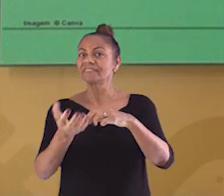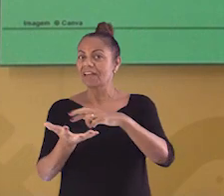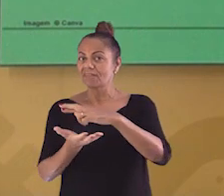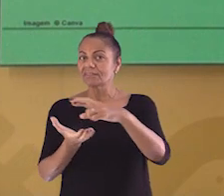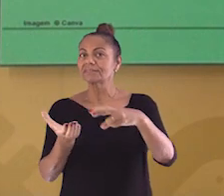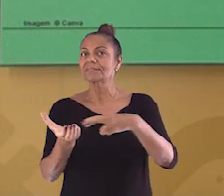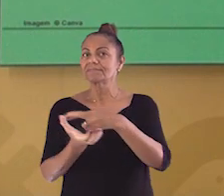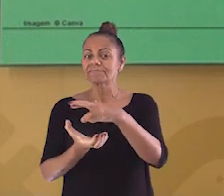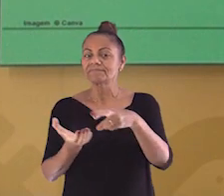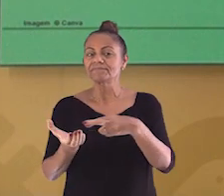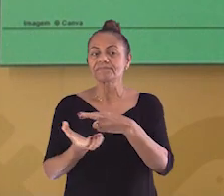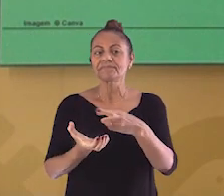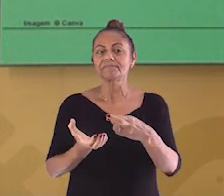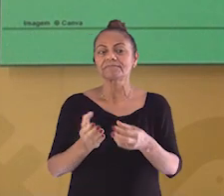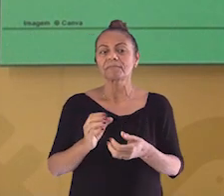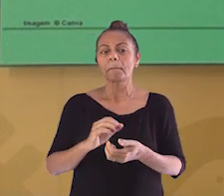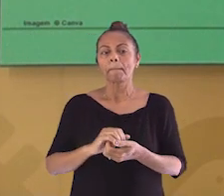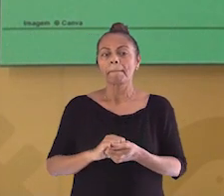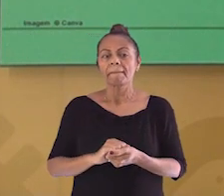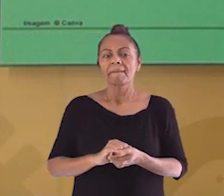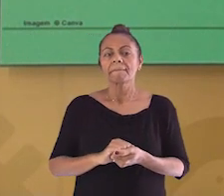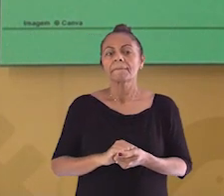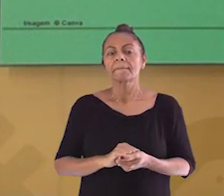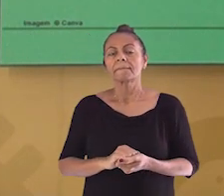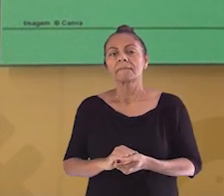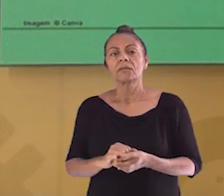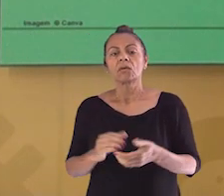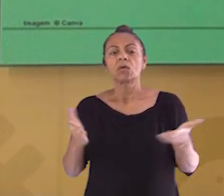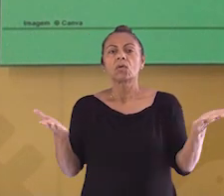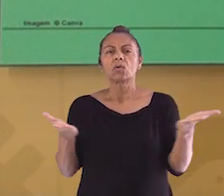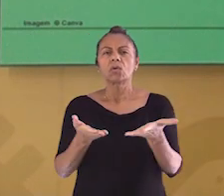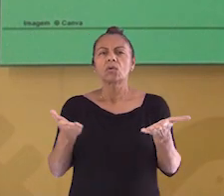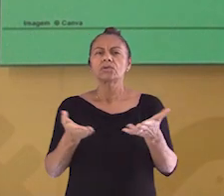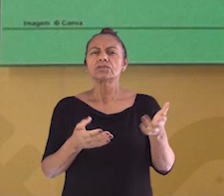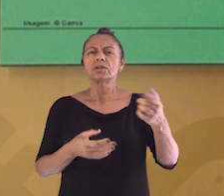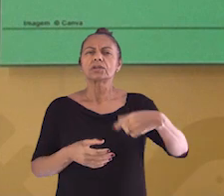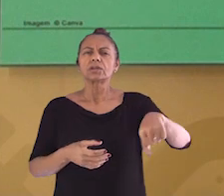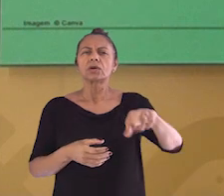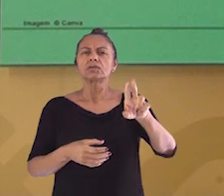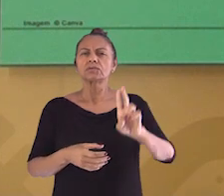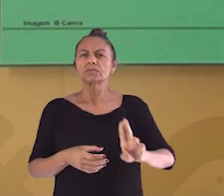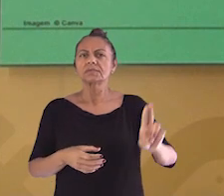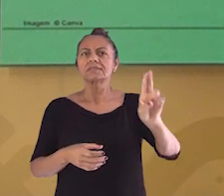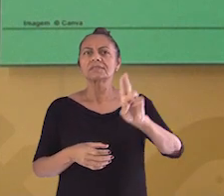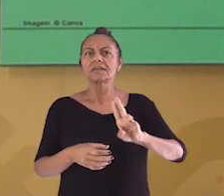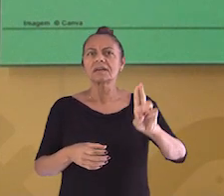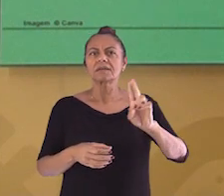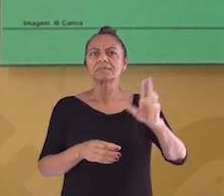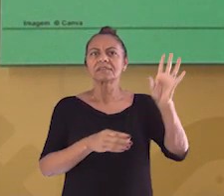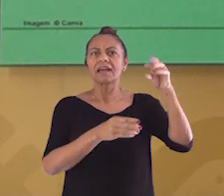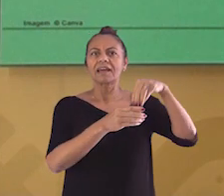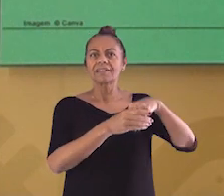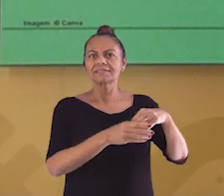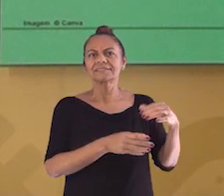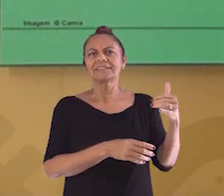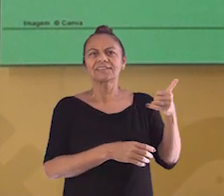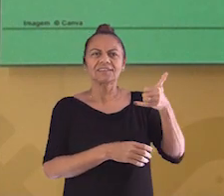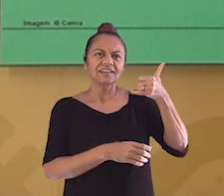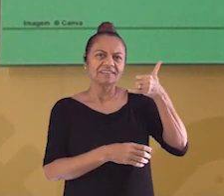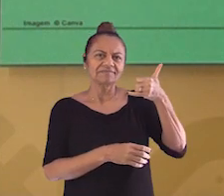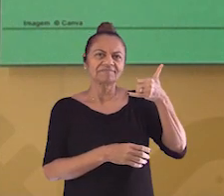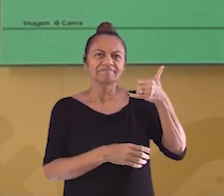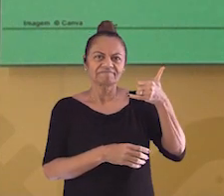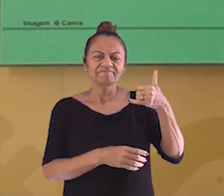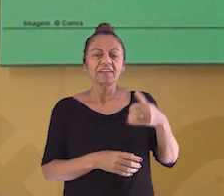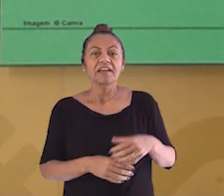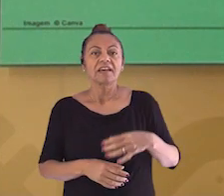internet surgiu, ela era apenas para o computador. Hoje, usamos muito também no celular. Com a